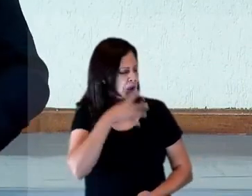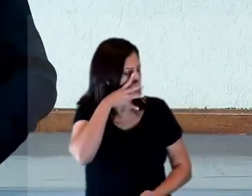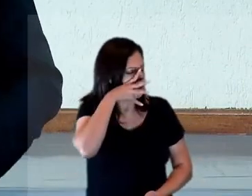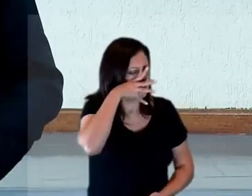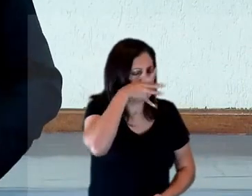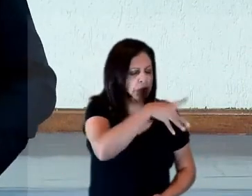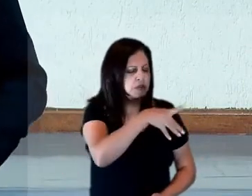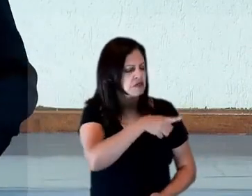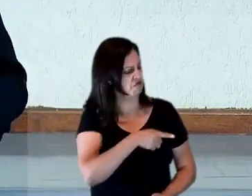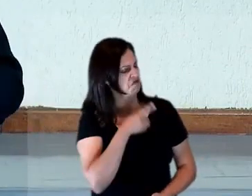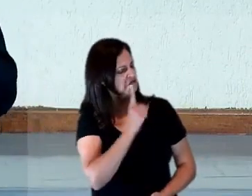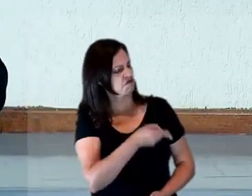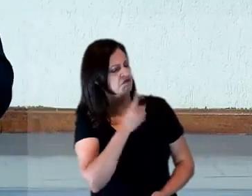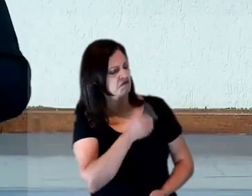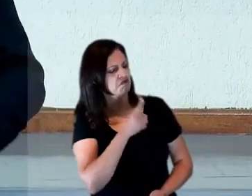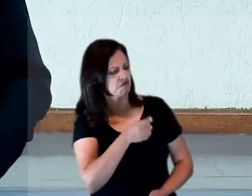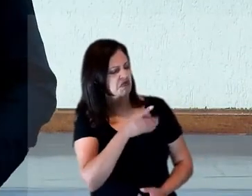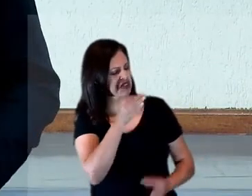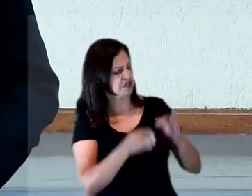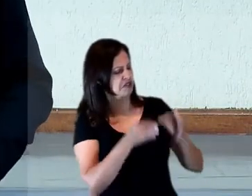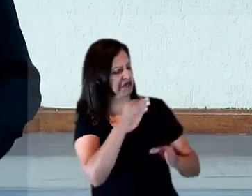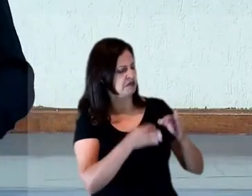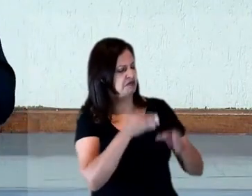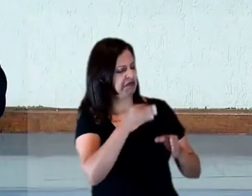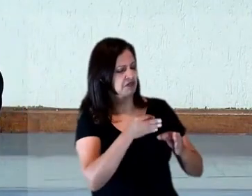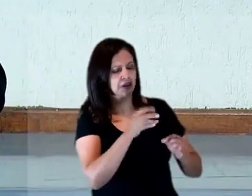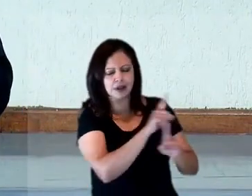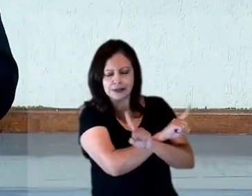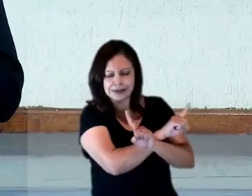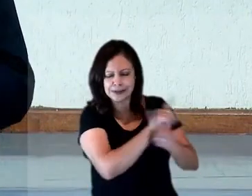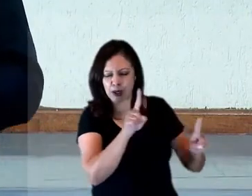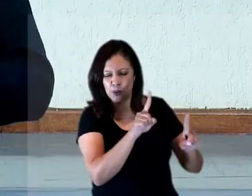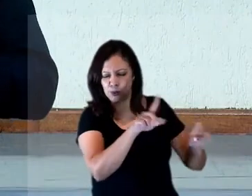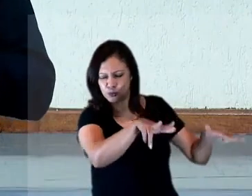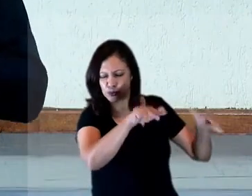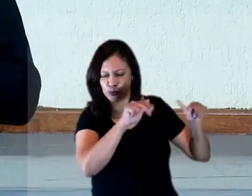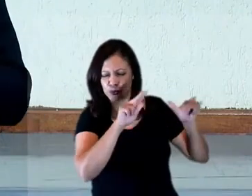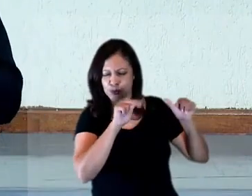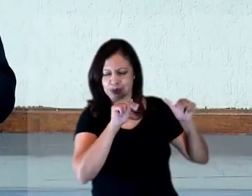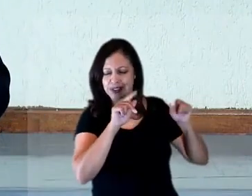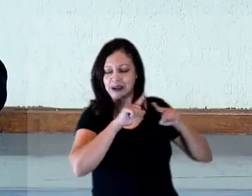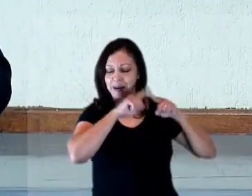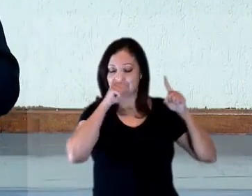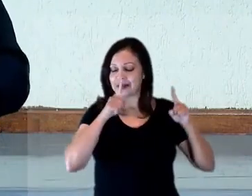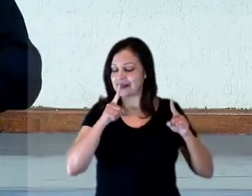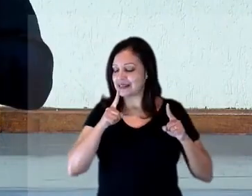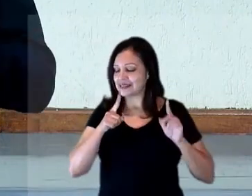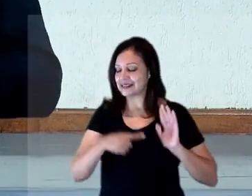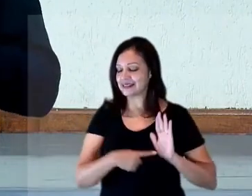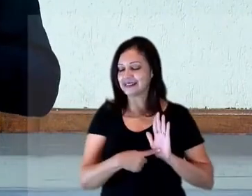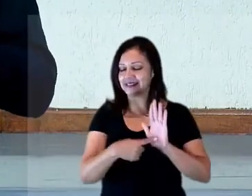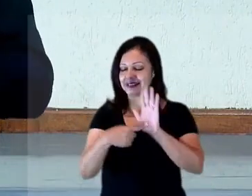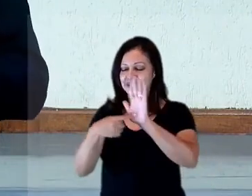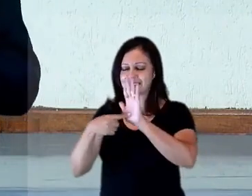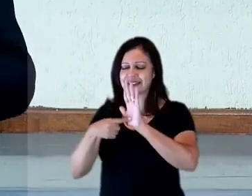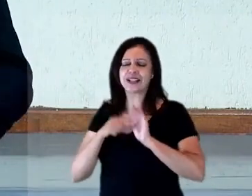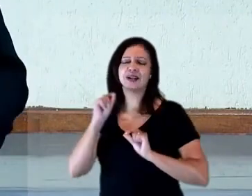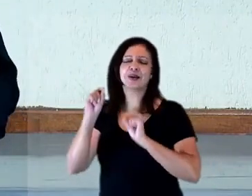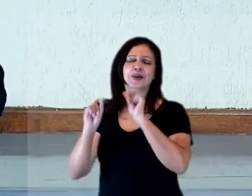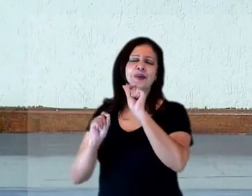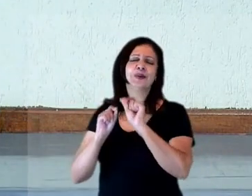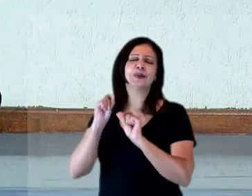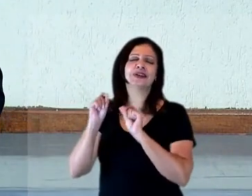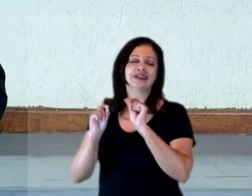acusar ou julgar alguém, mas sim mostrar através de nós aquilo que o Senhor tem para